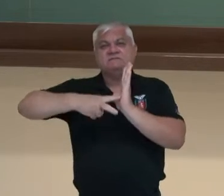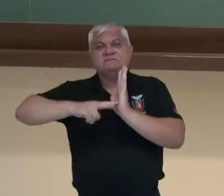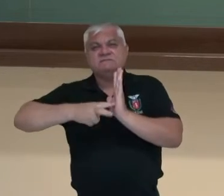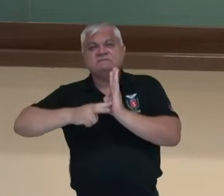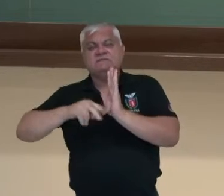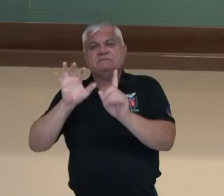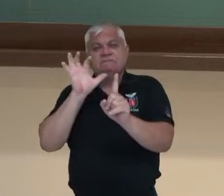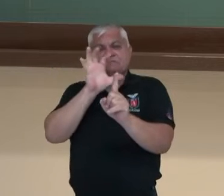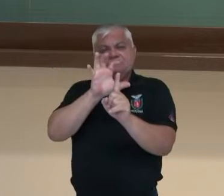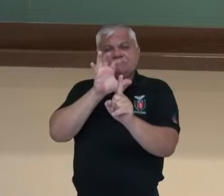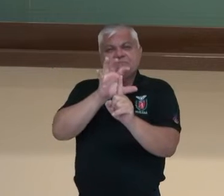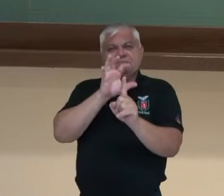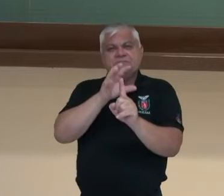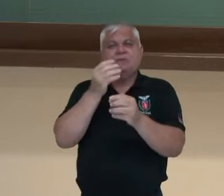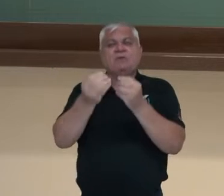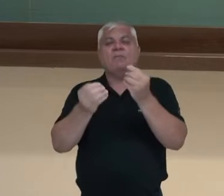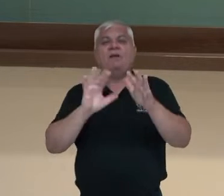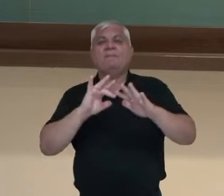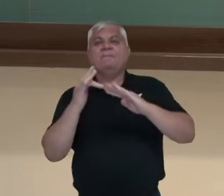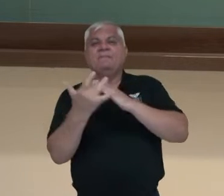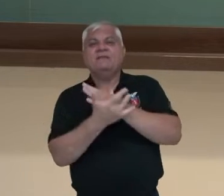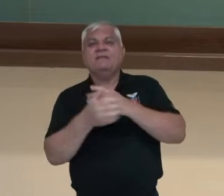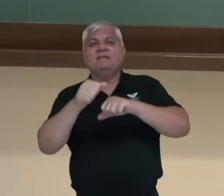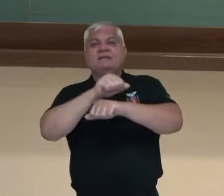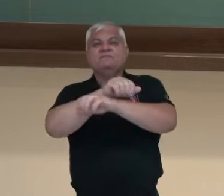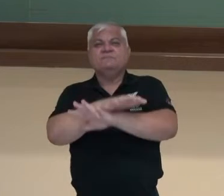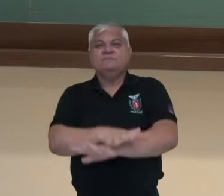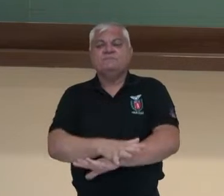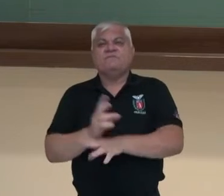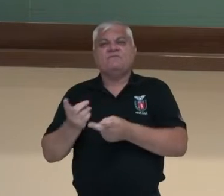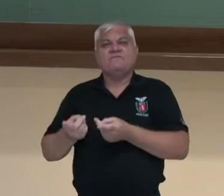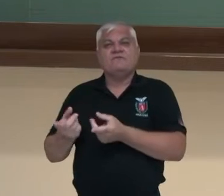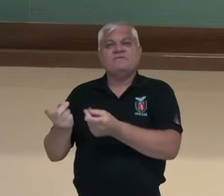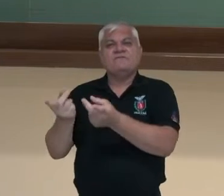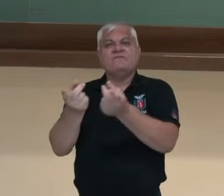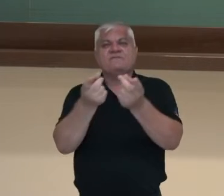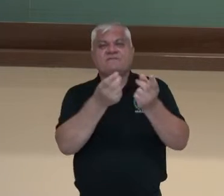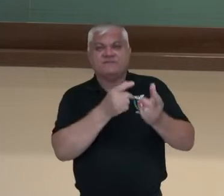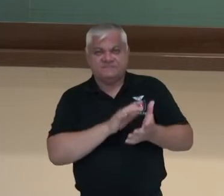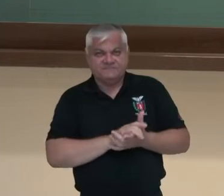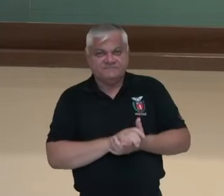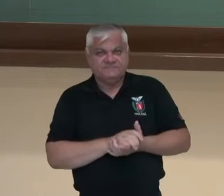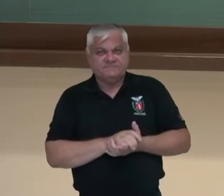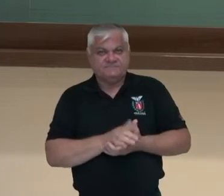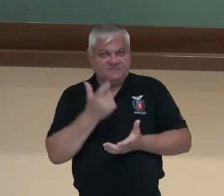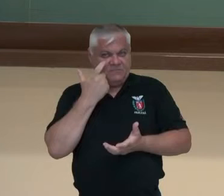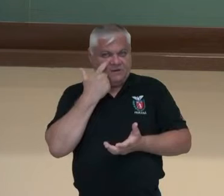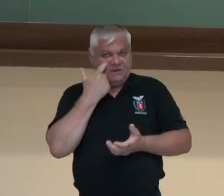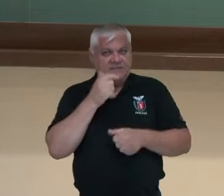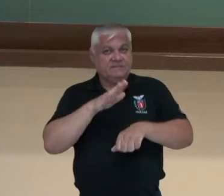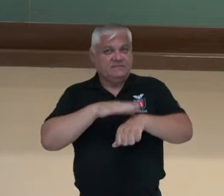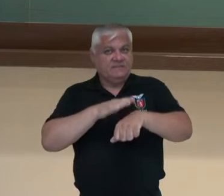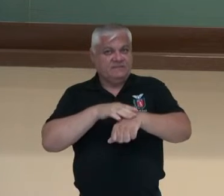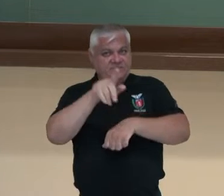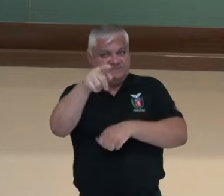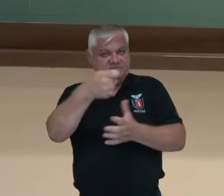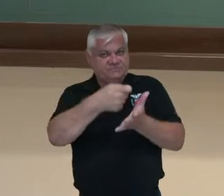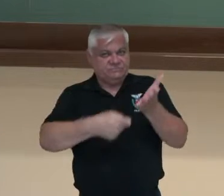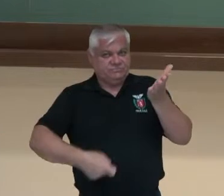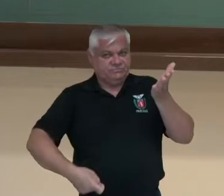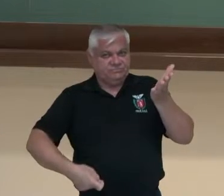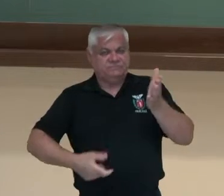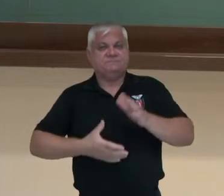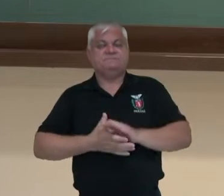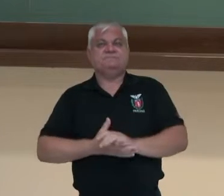influenciados pelo processo de mercantilização e pela mídia. Vamos lá? Tempo para você responder essas